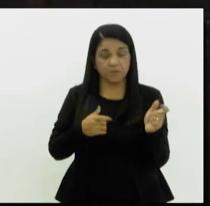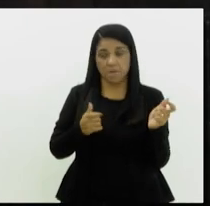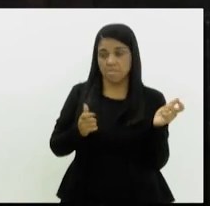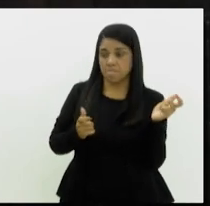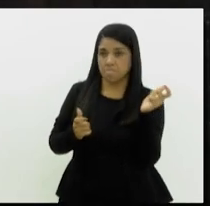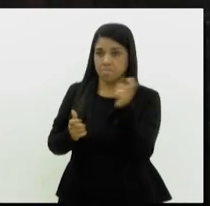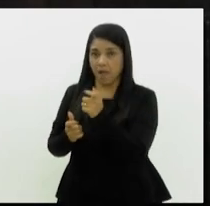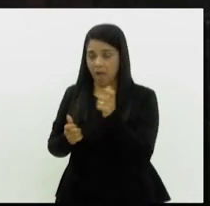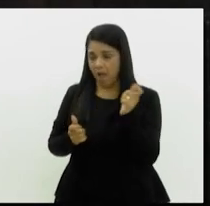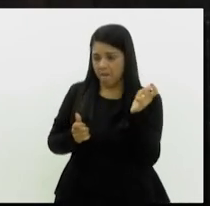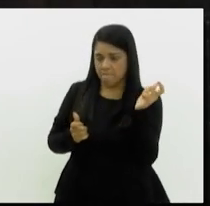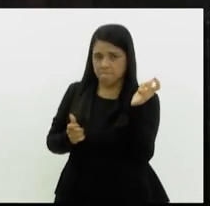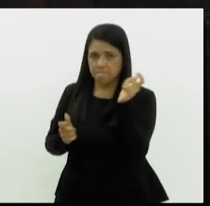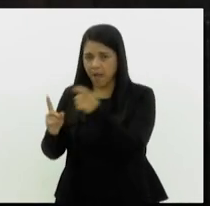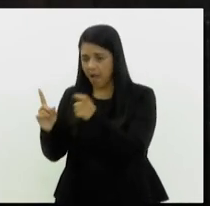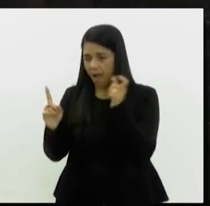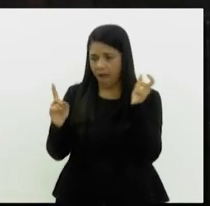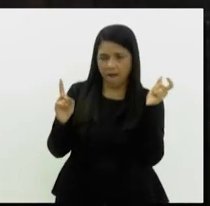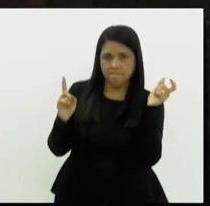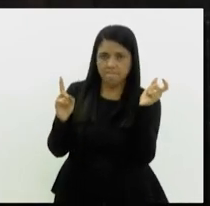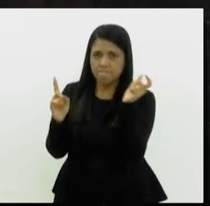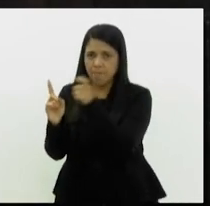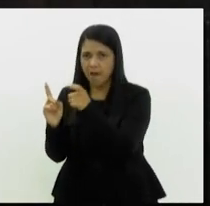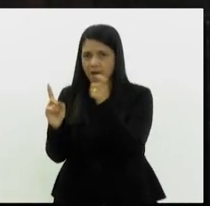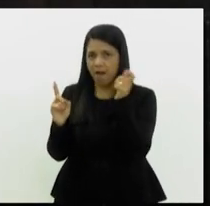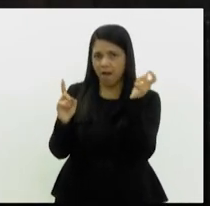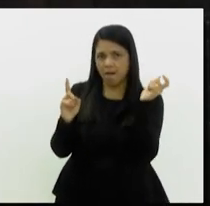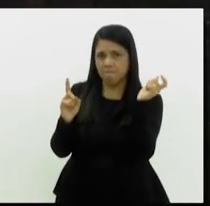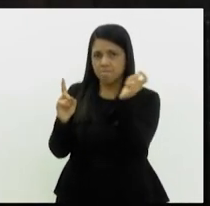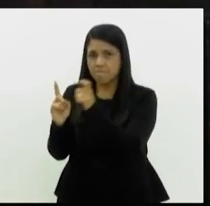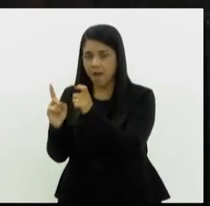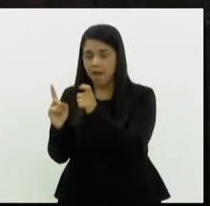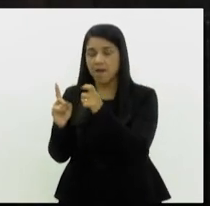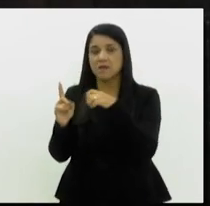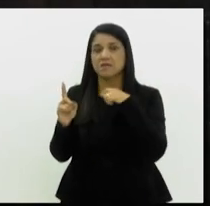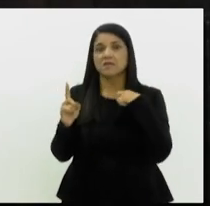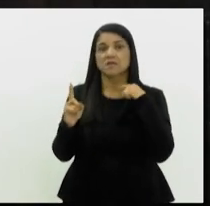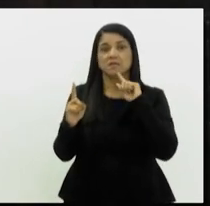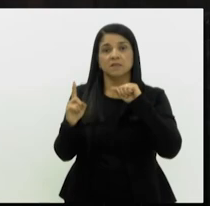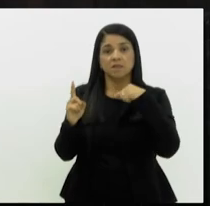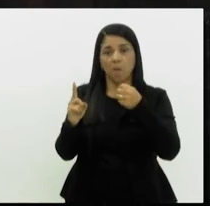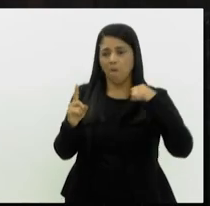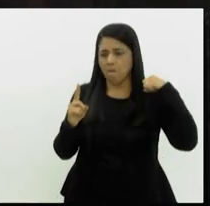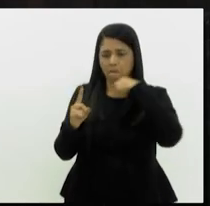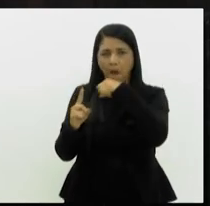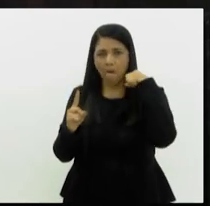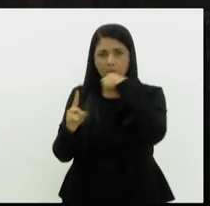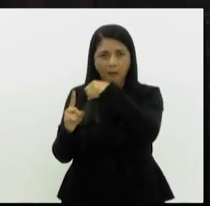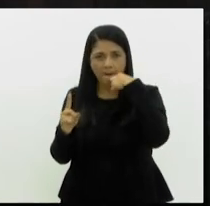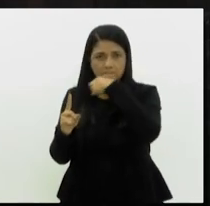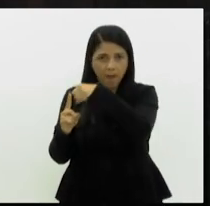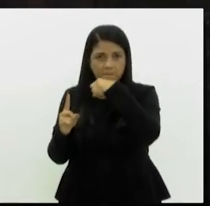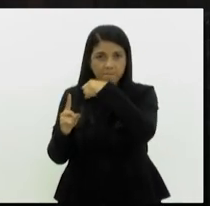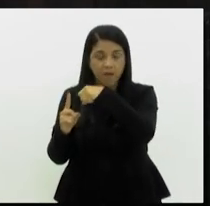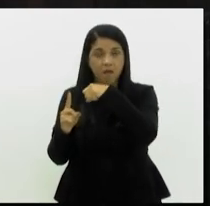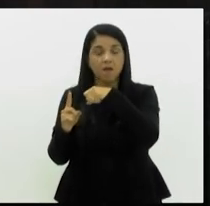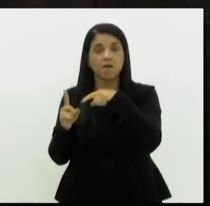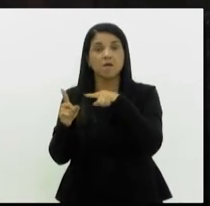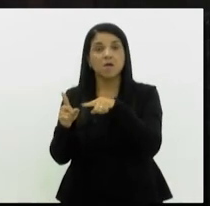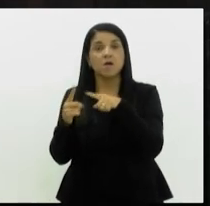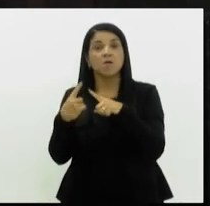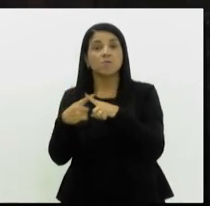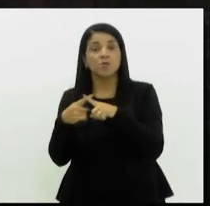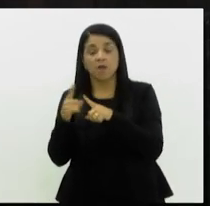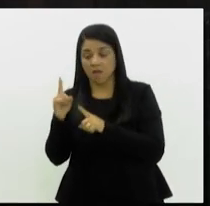ataques, né, transfóbicos e violentos quando ela fez um gesto de carinho